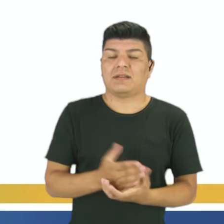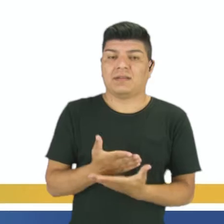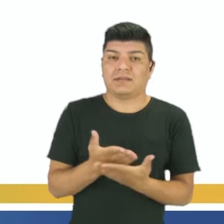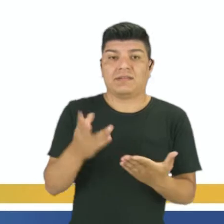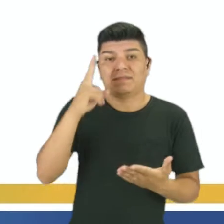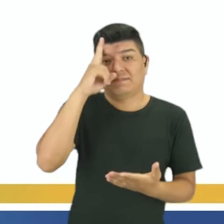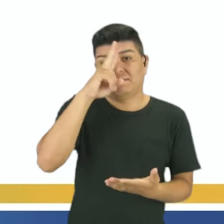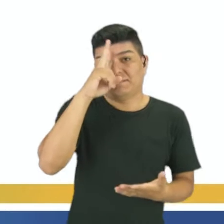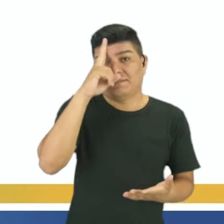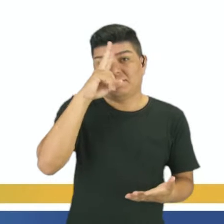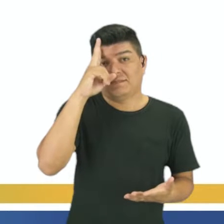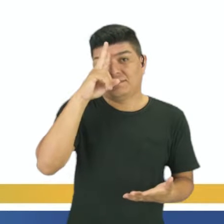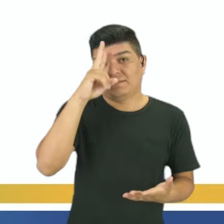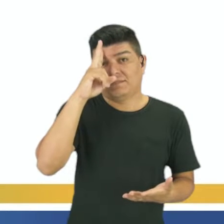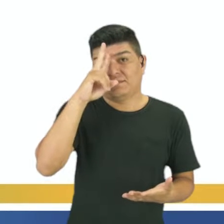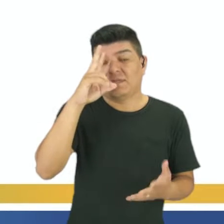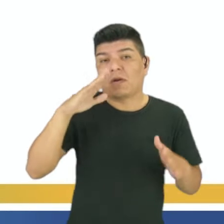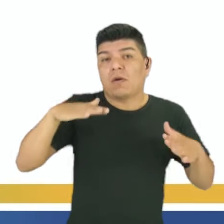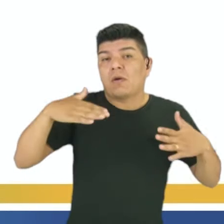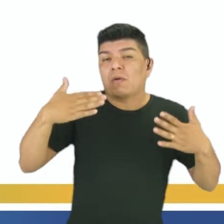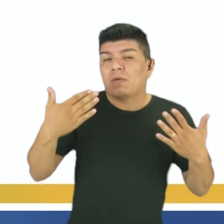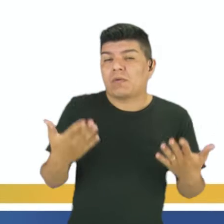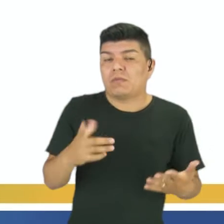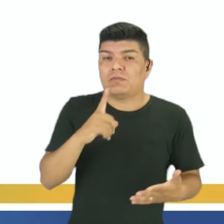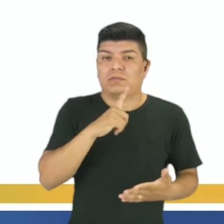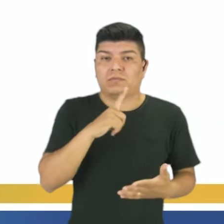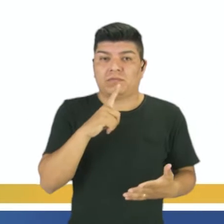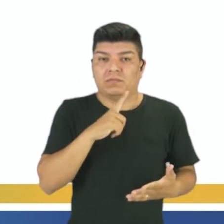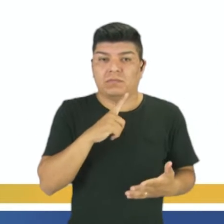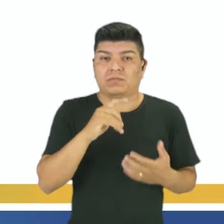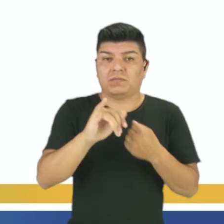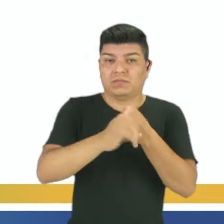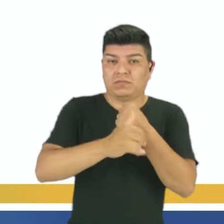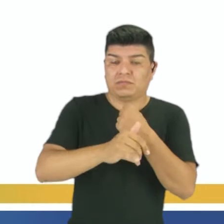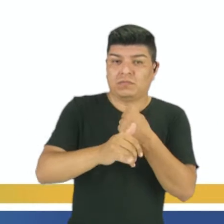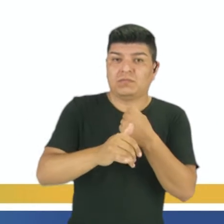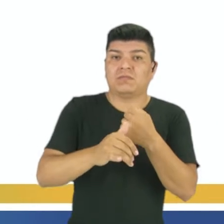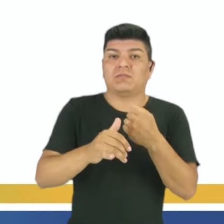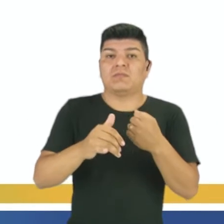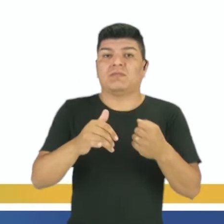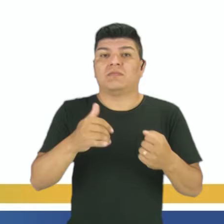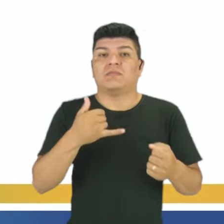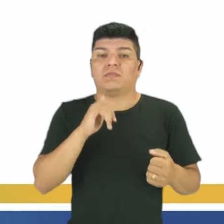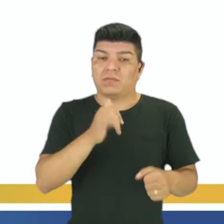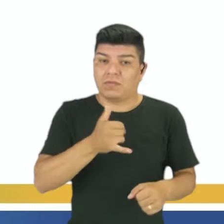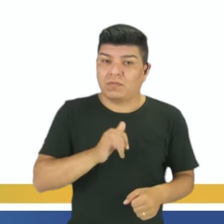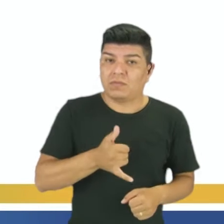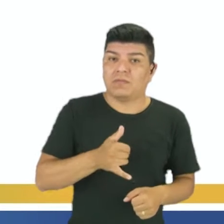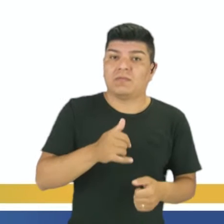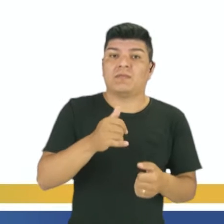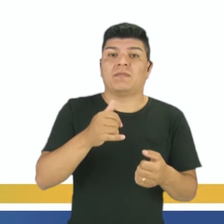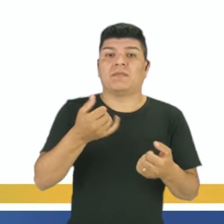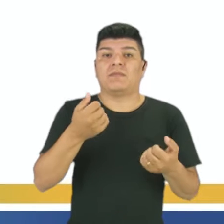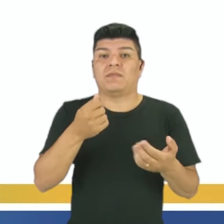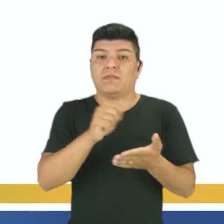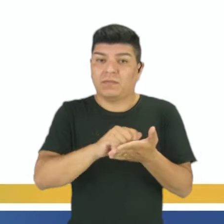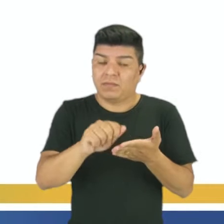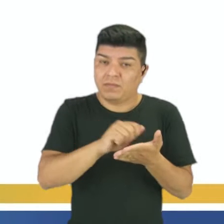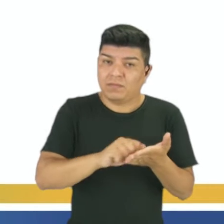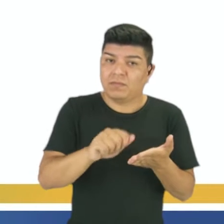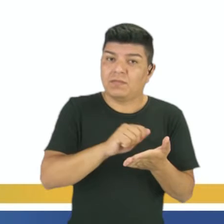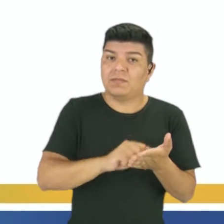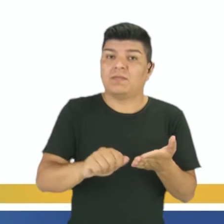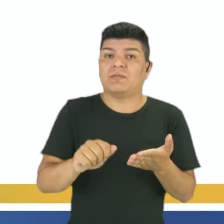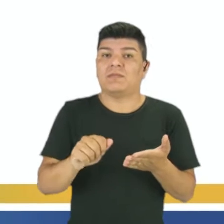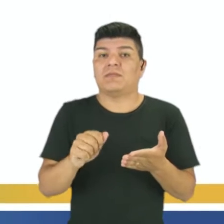você lembrar dos tipos, quais são os tipos de crônicas que existem? A narrativa, a dissertativa,